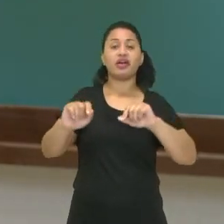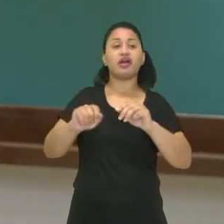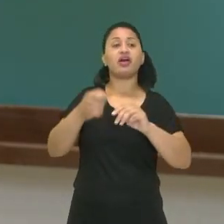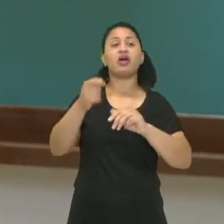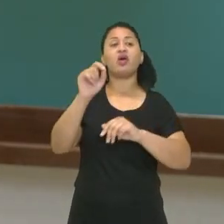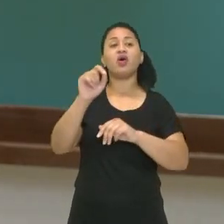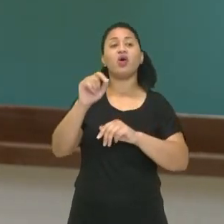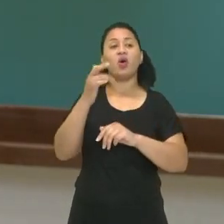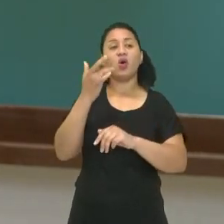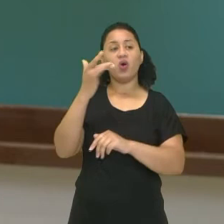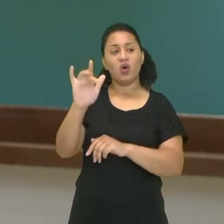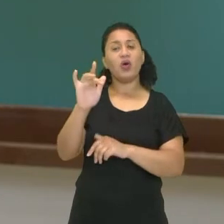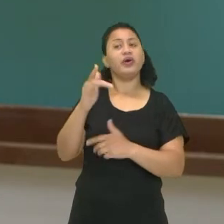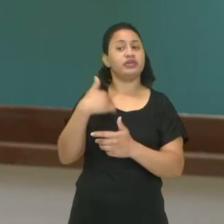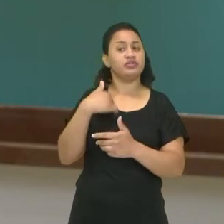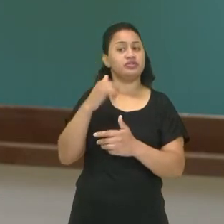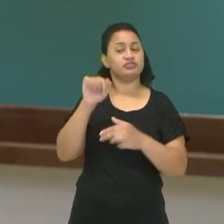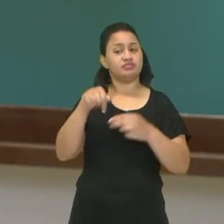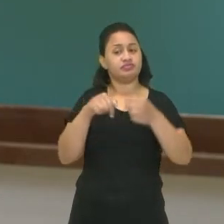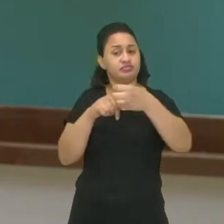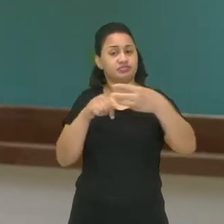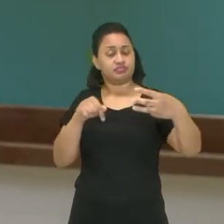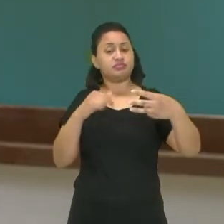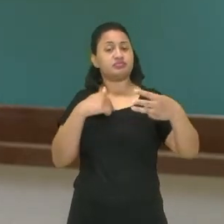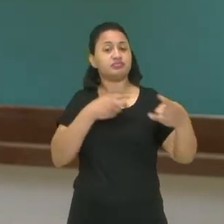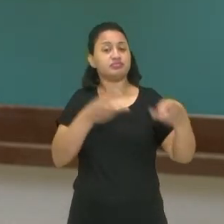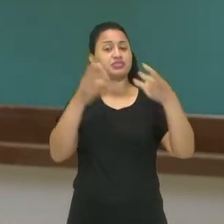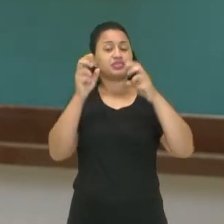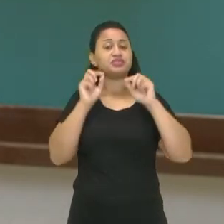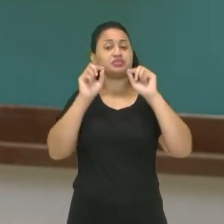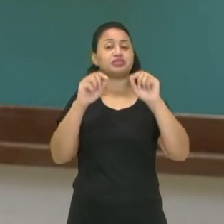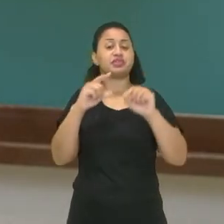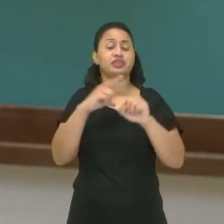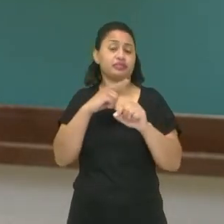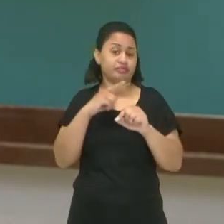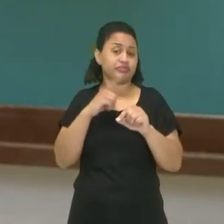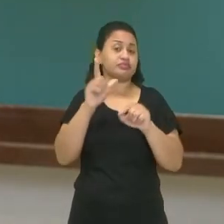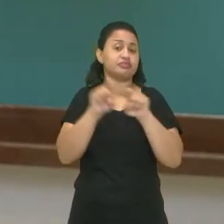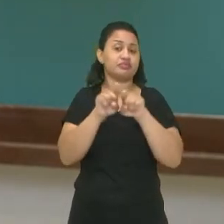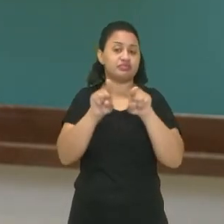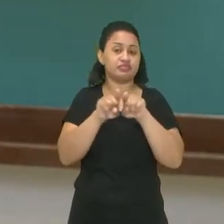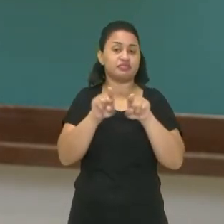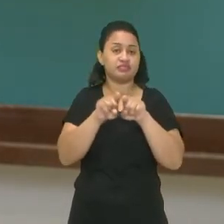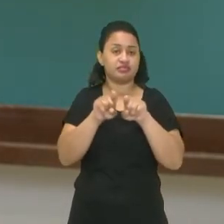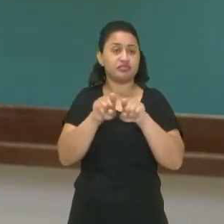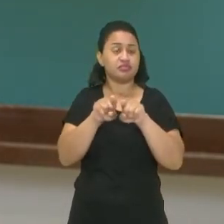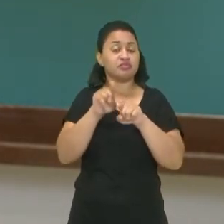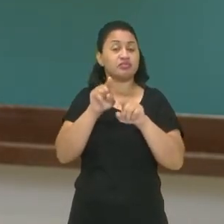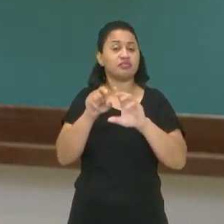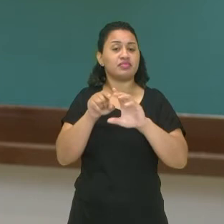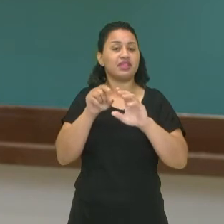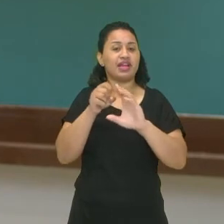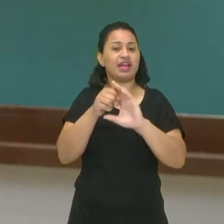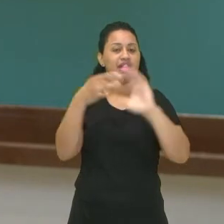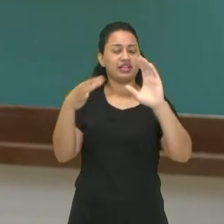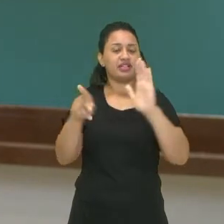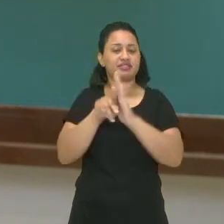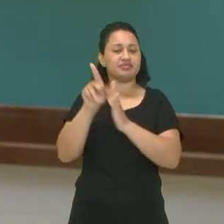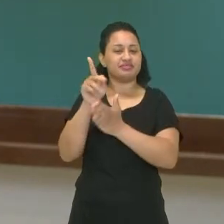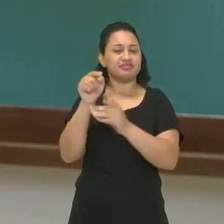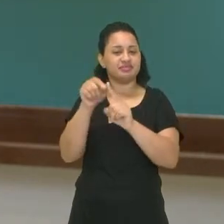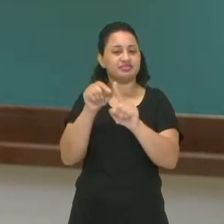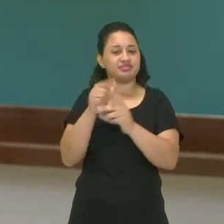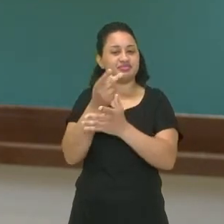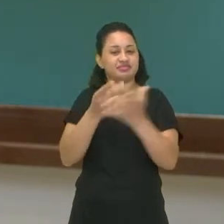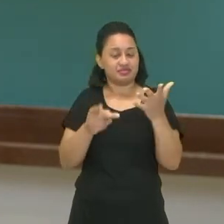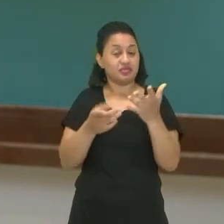encerra o terceto, né? Perceber sempre que existe isso nos sonetos. E vamos conhecer o